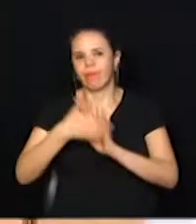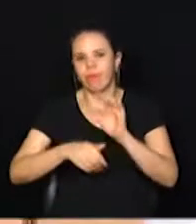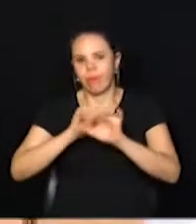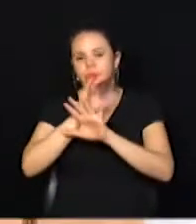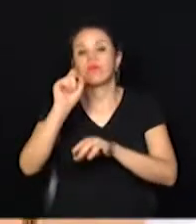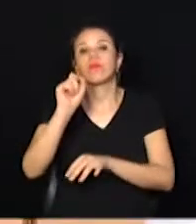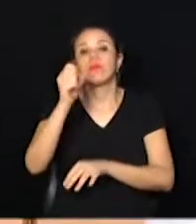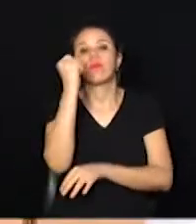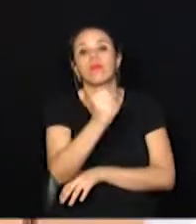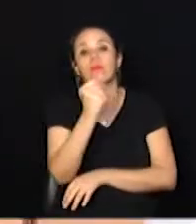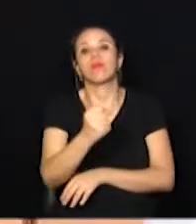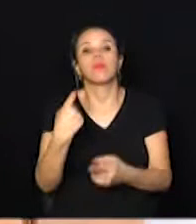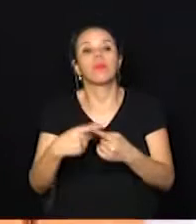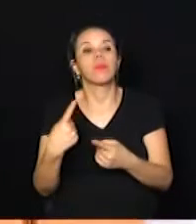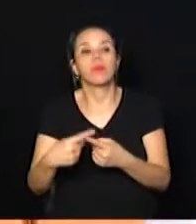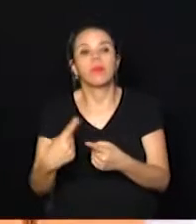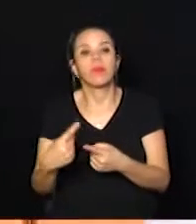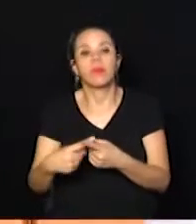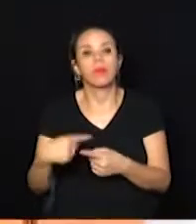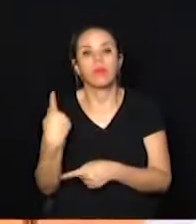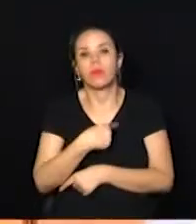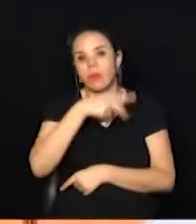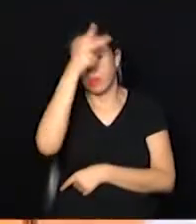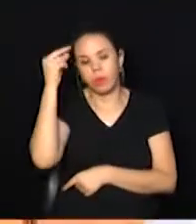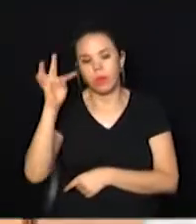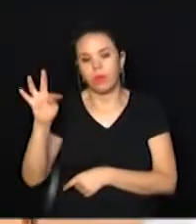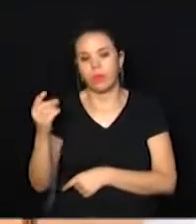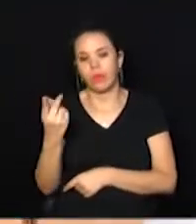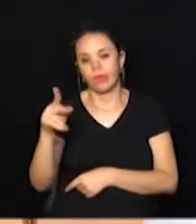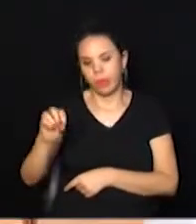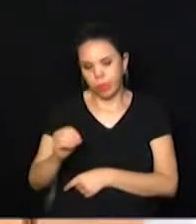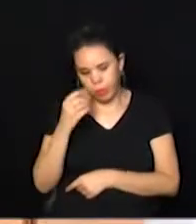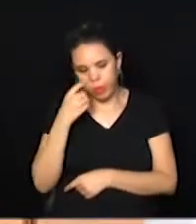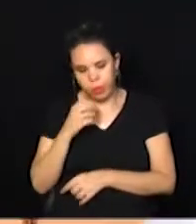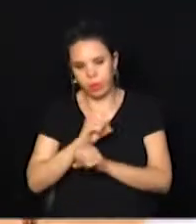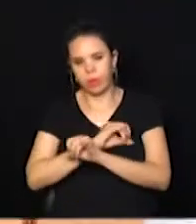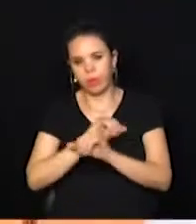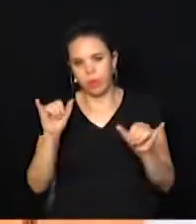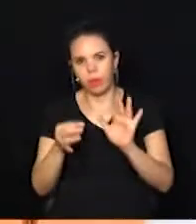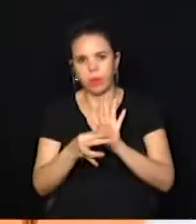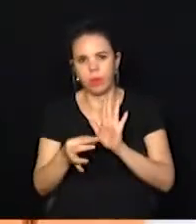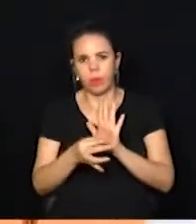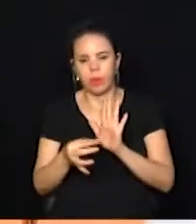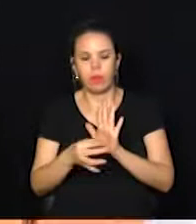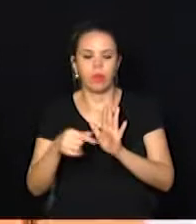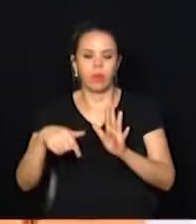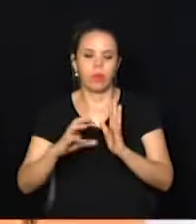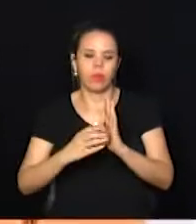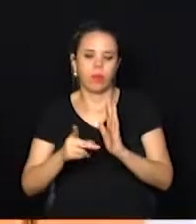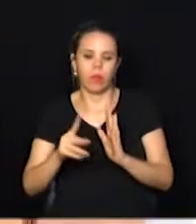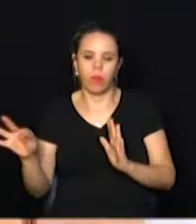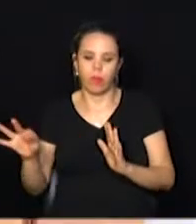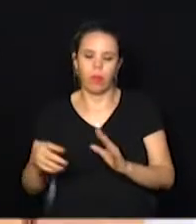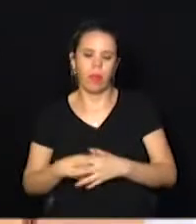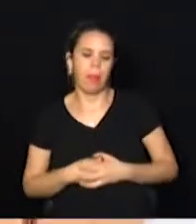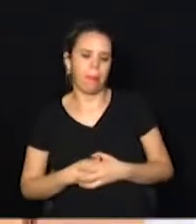matou Toninho e por que matou o nosso prefeito? Então, a gente deixa aqui a nossa posição, a posição da bancada do PT,